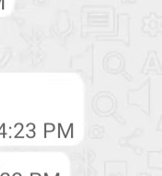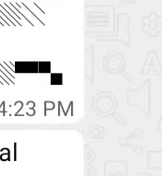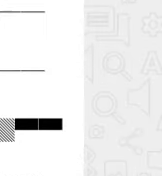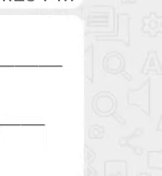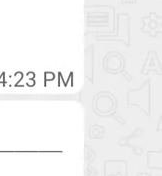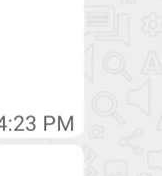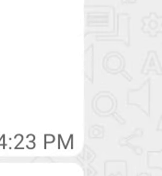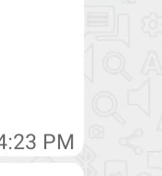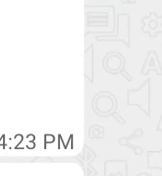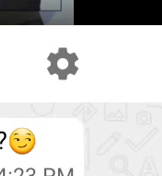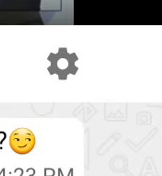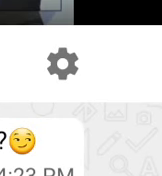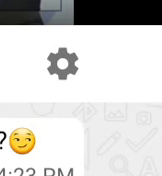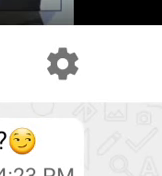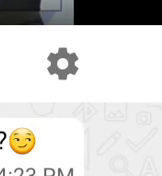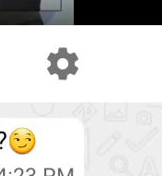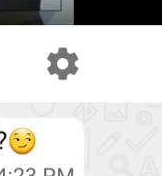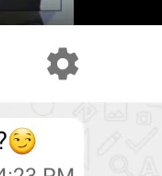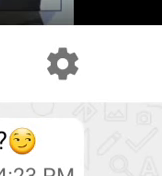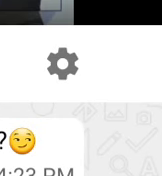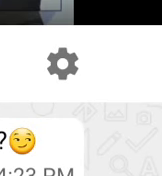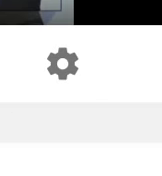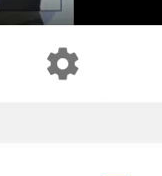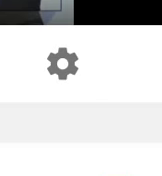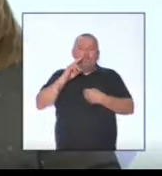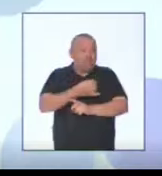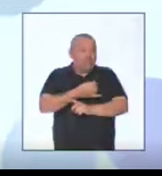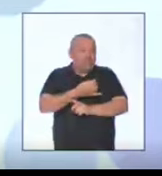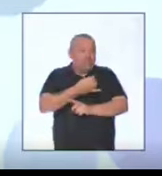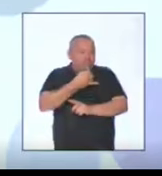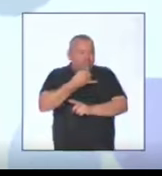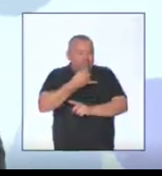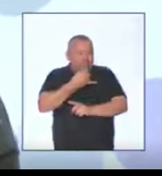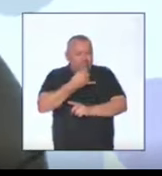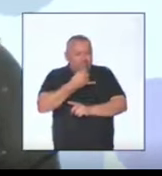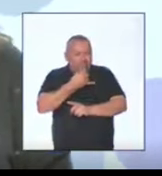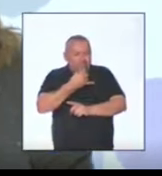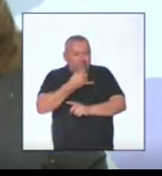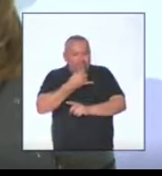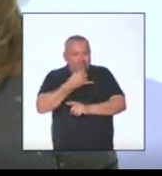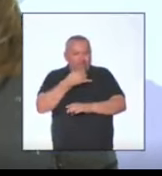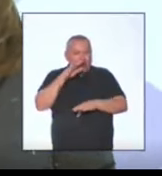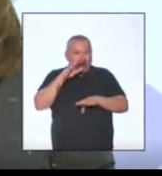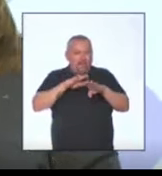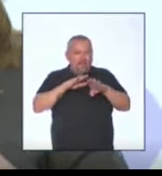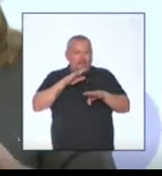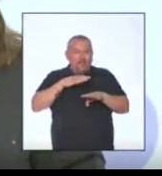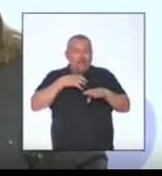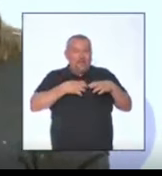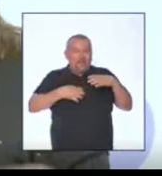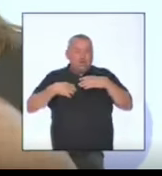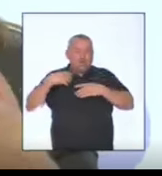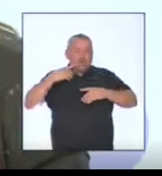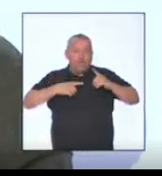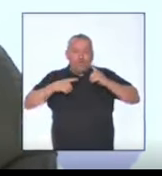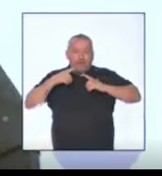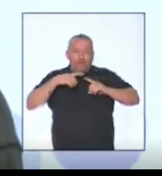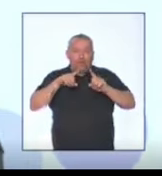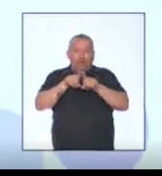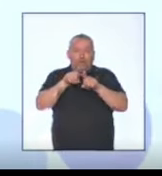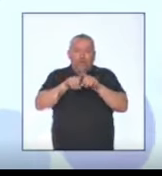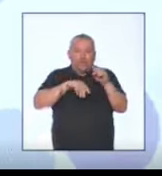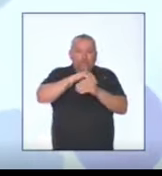você já deve ter encontrado com algum colega que tem alguma tristeza que desencadeou numa depressão, ou desenvolva